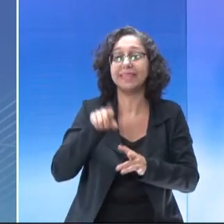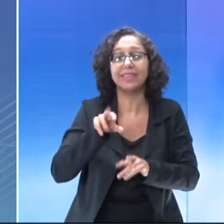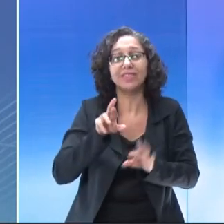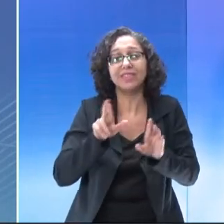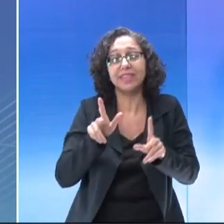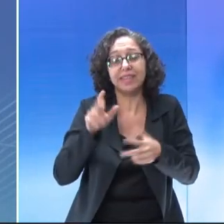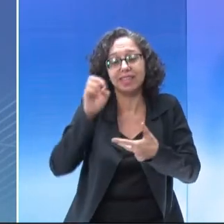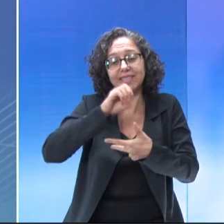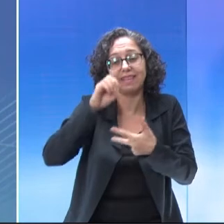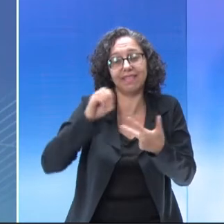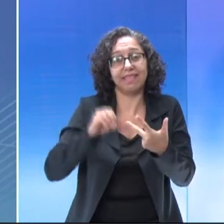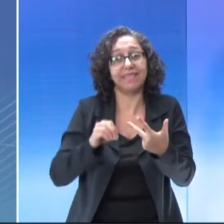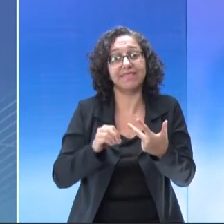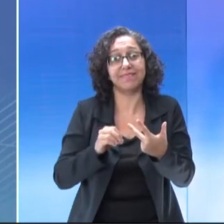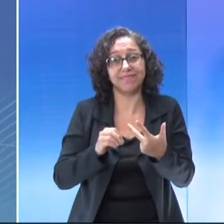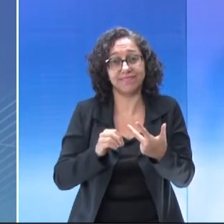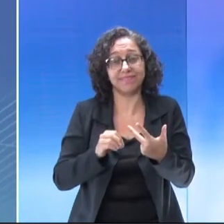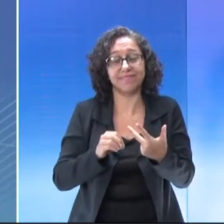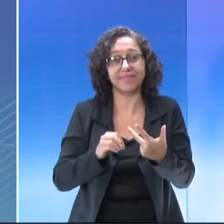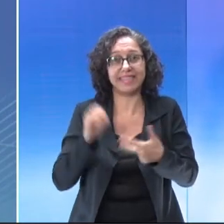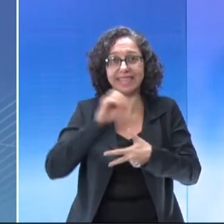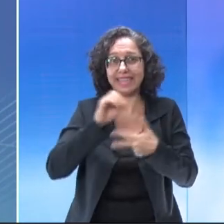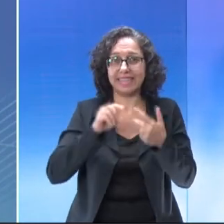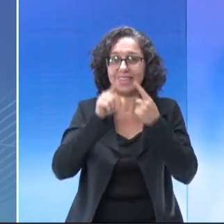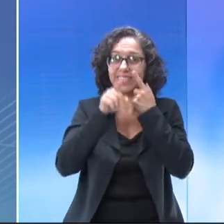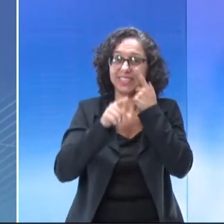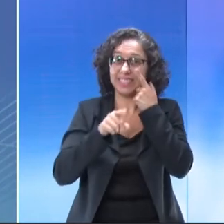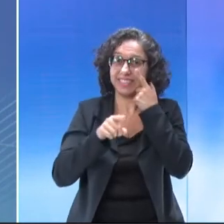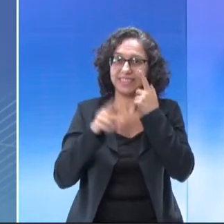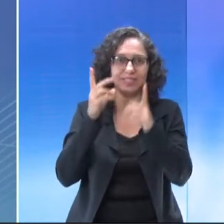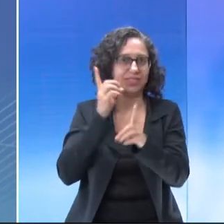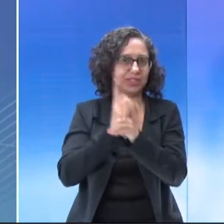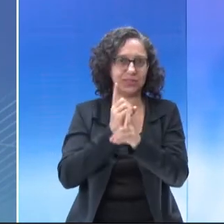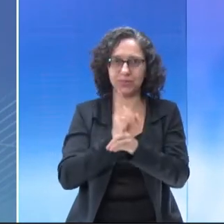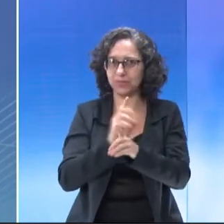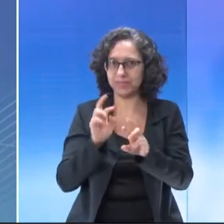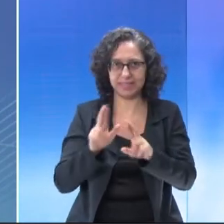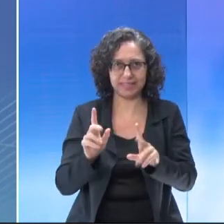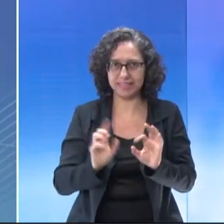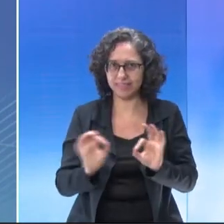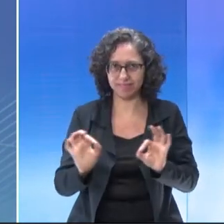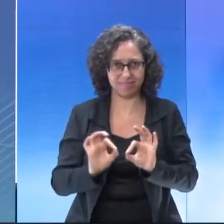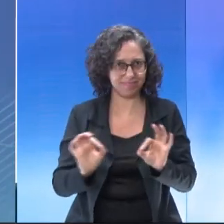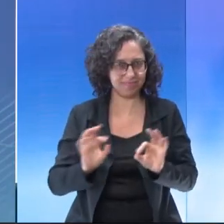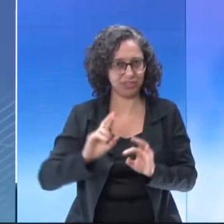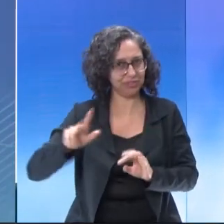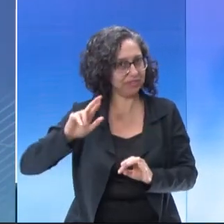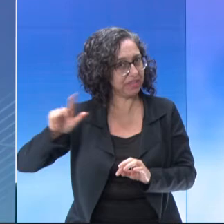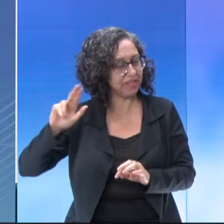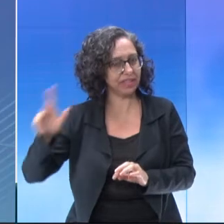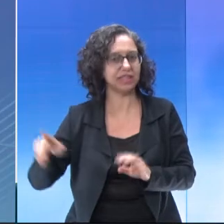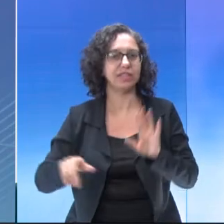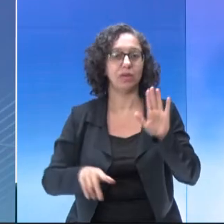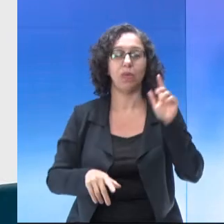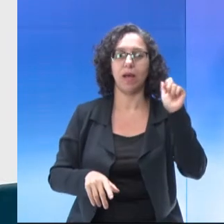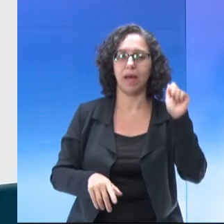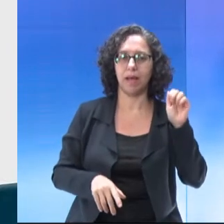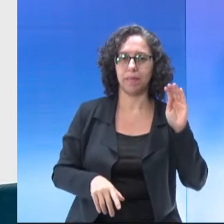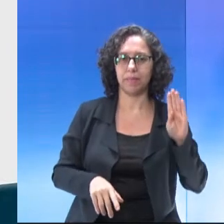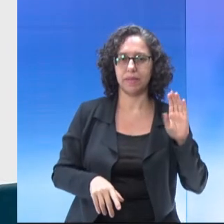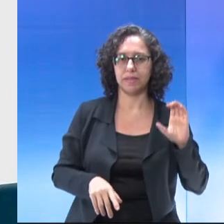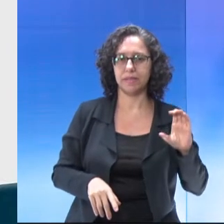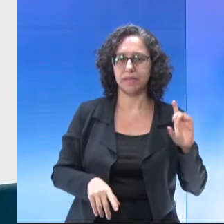é diferente do Enem. No Enem, você não vai encontrar essa opção aí. Ó, letra A, apenas